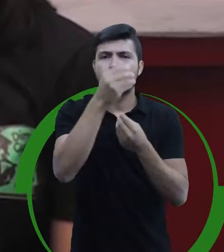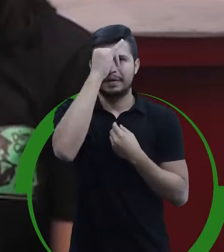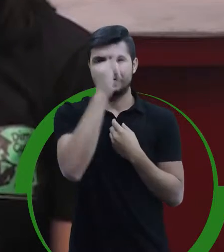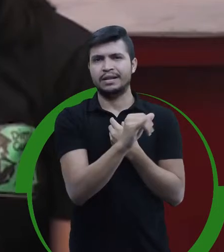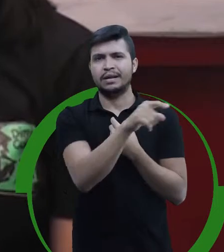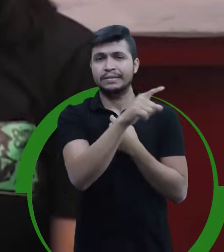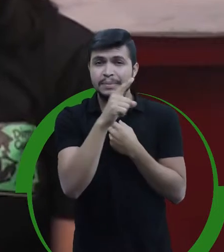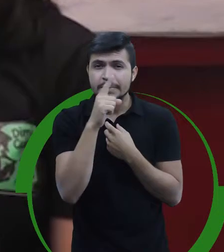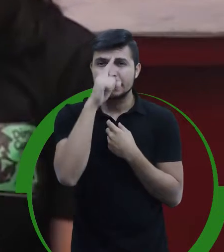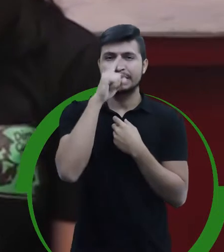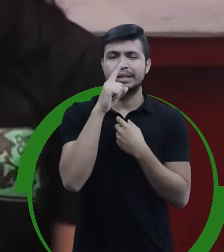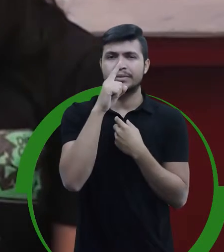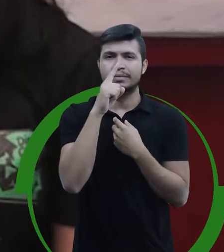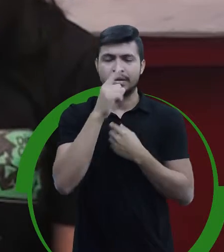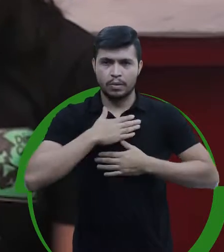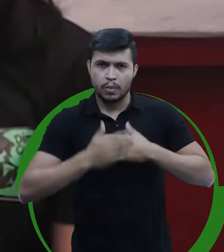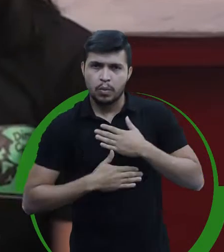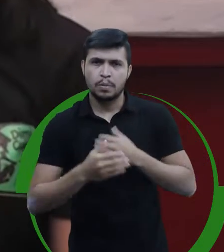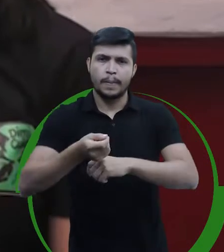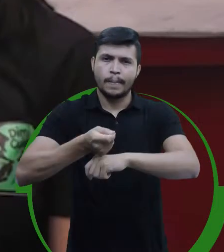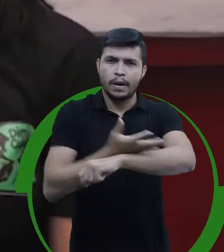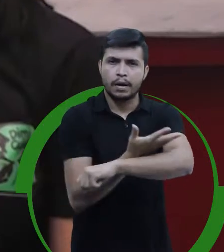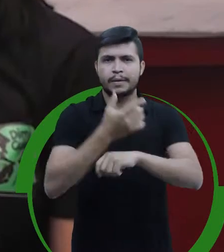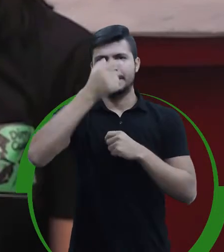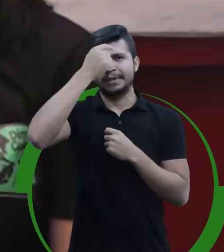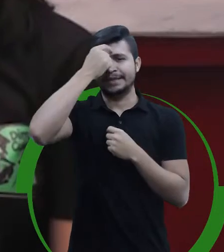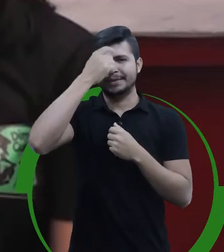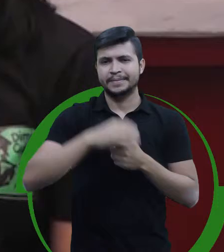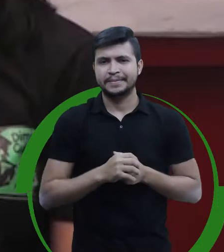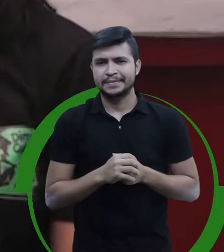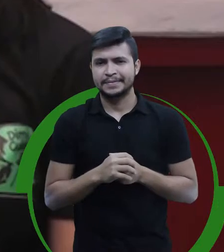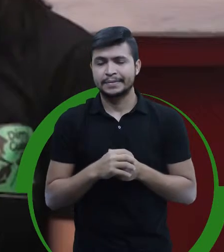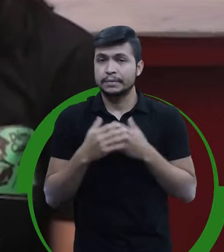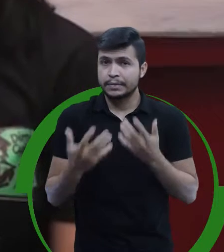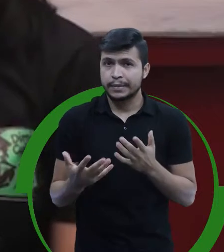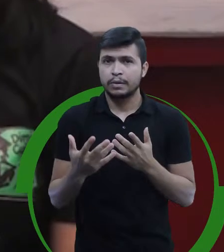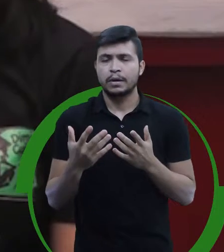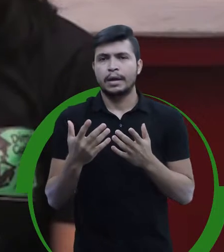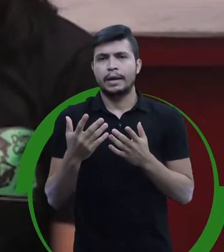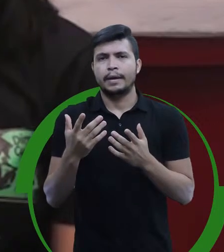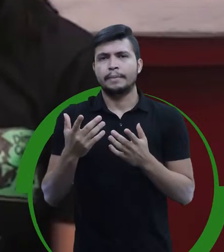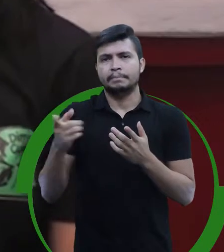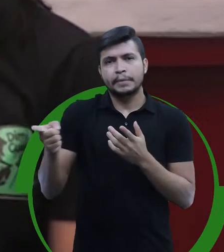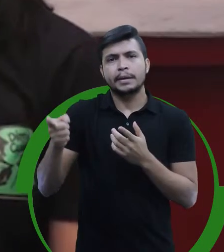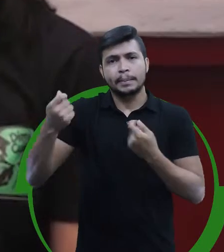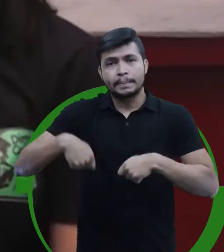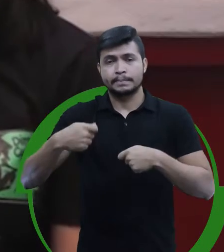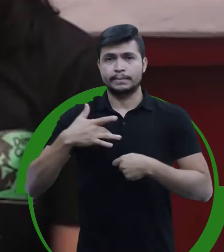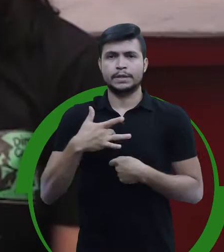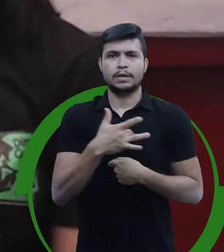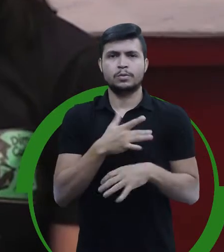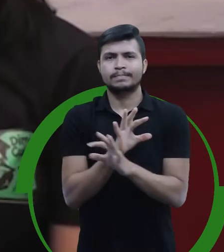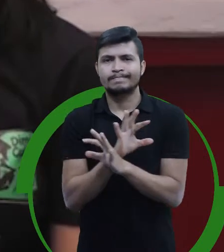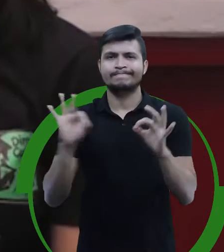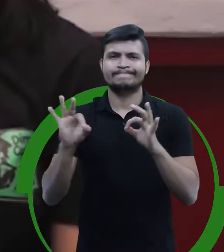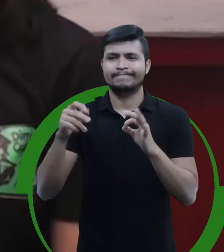ao corpo, nem ao psíquico, nem ao emocional. Que ela não traga de nenhuma forma um dano, um risco para a